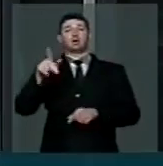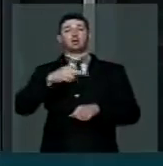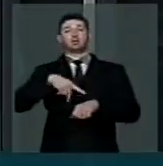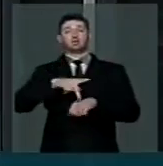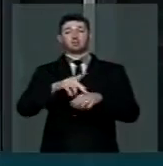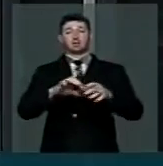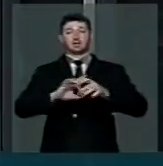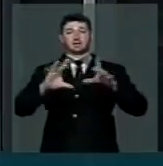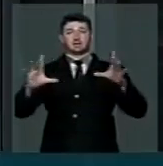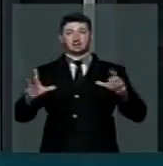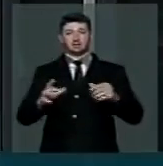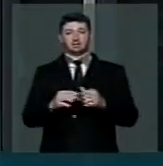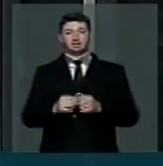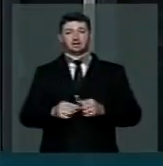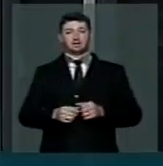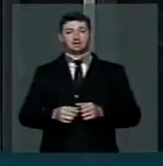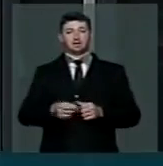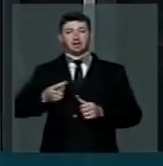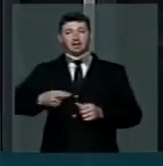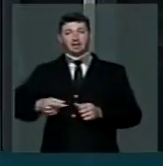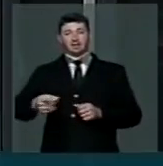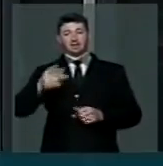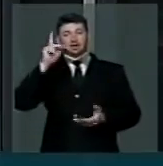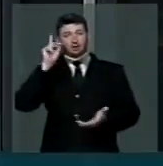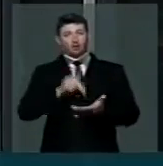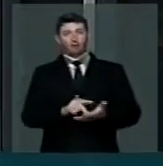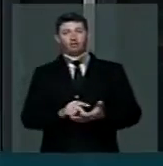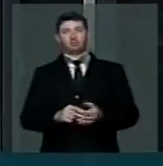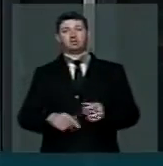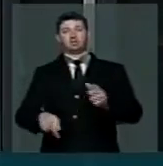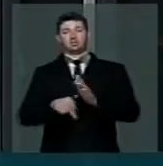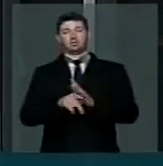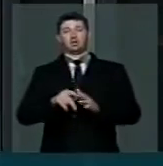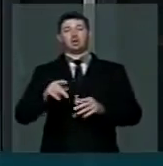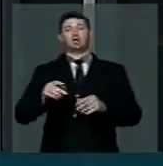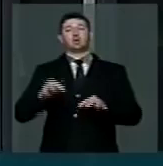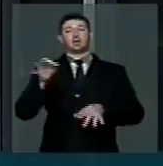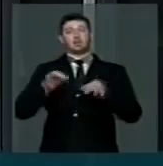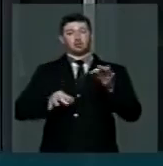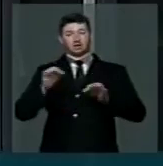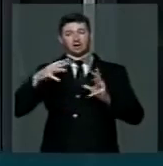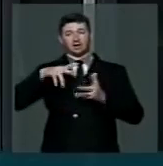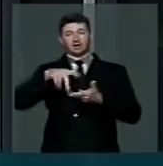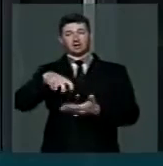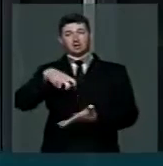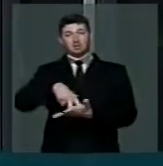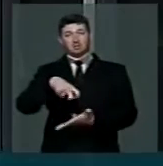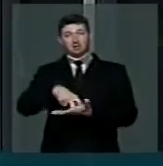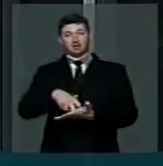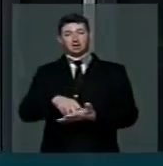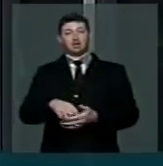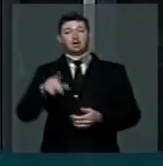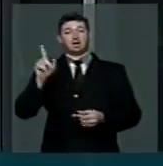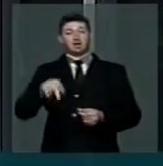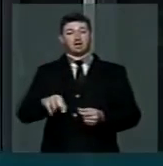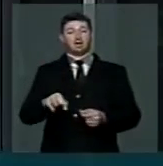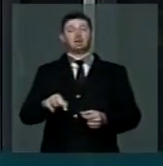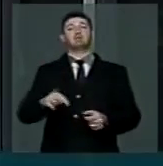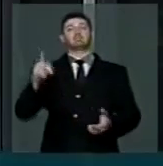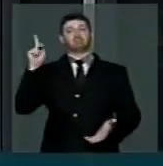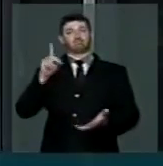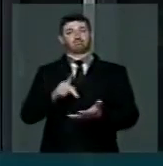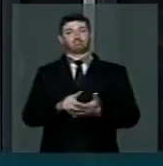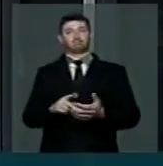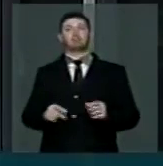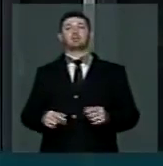países livres a permanente confirmação do Tribunal Internacional Penal como corte de